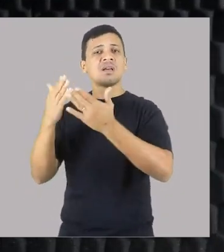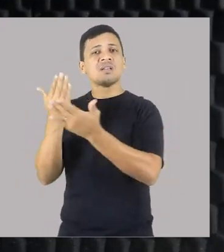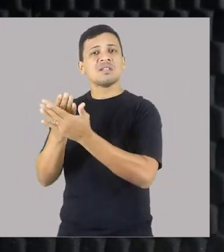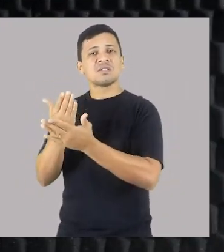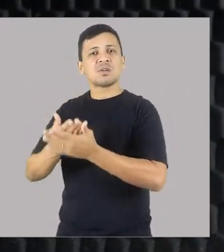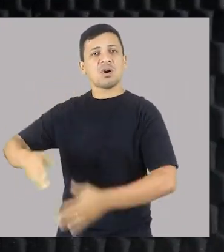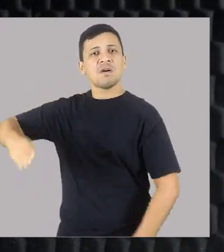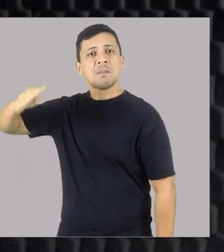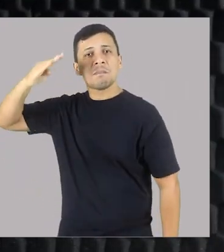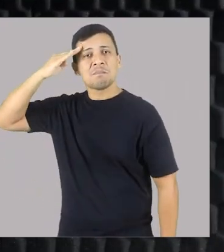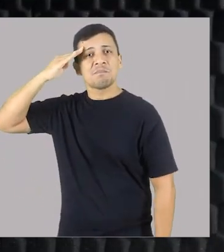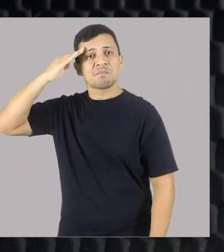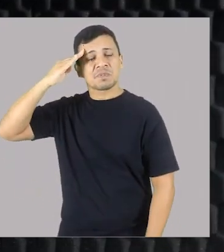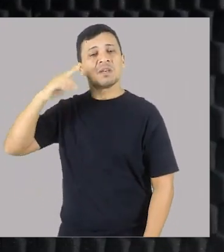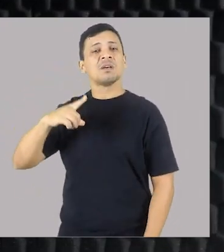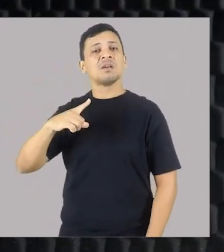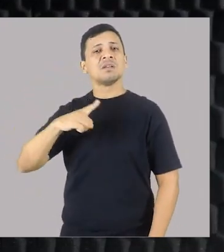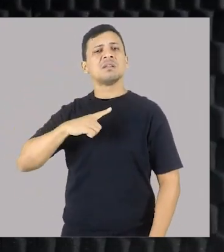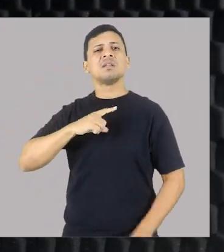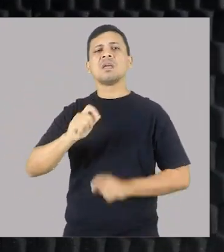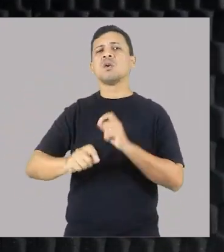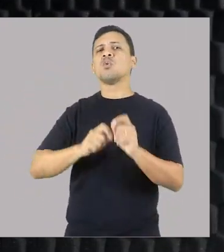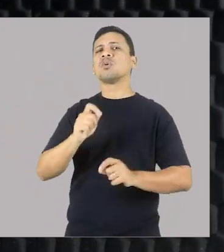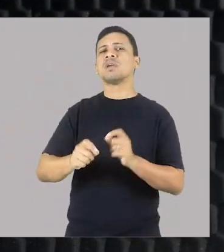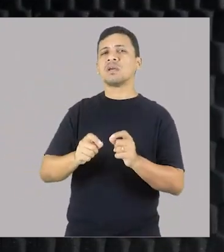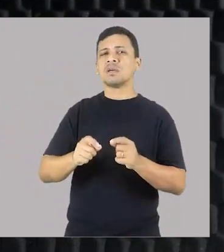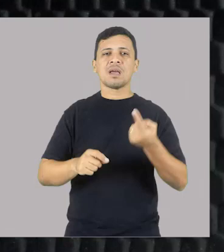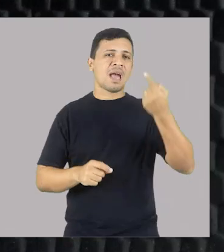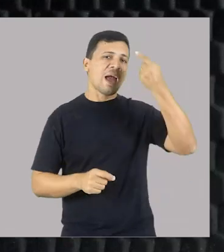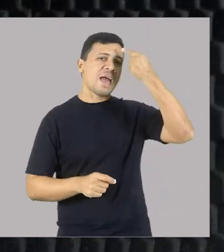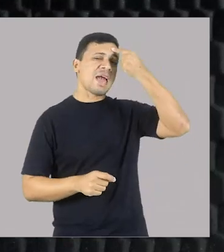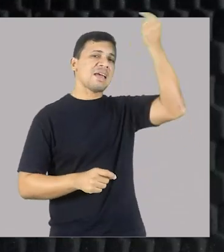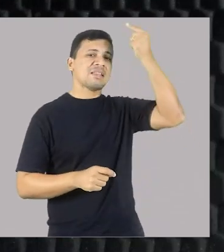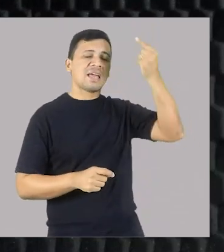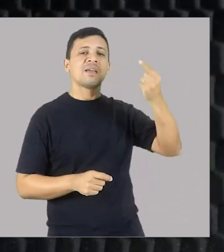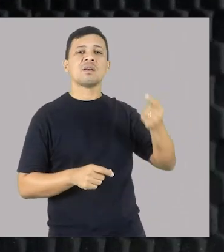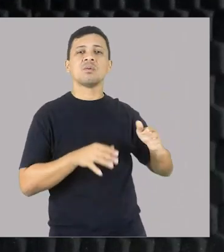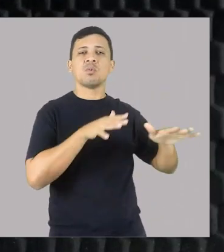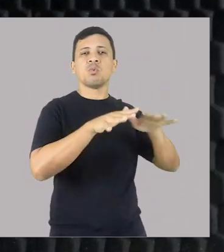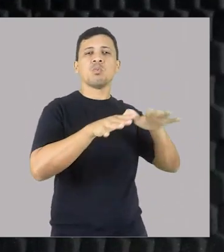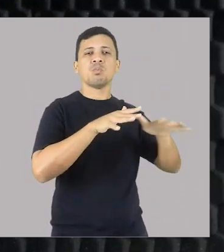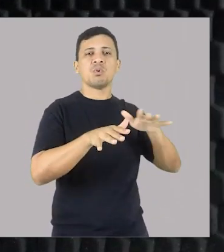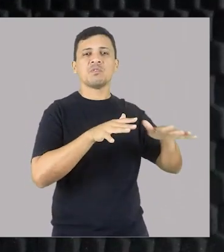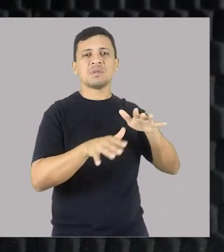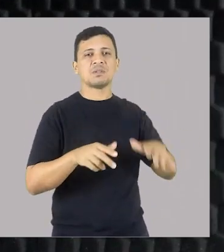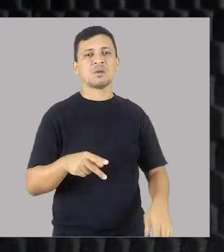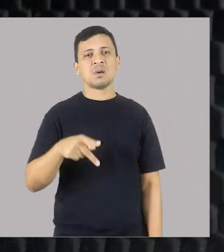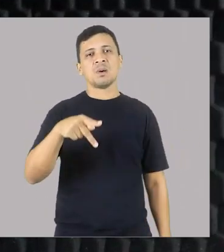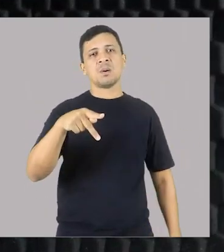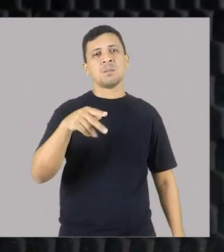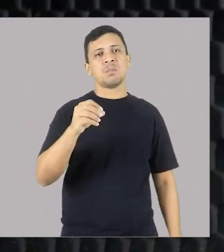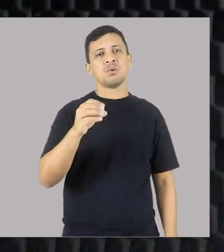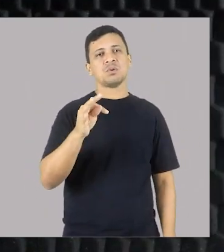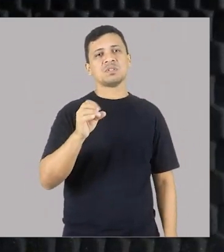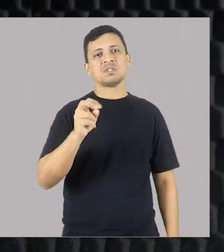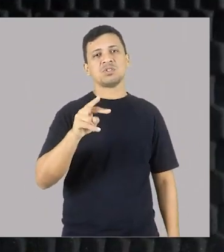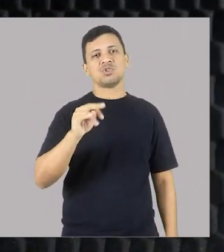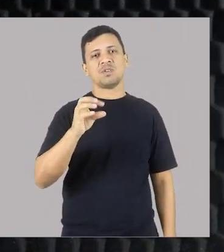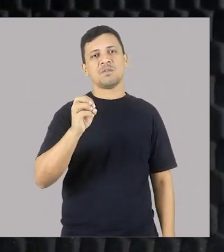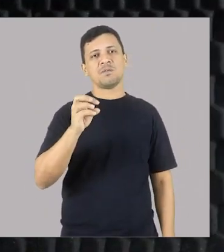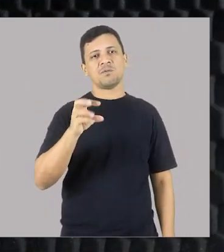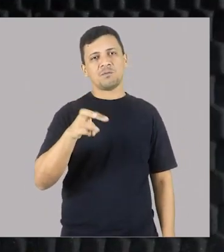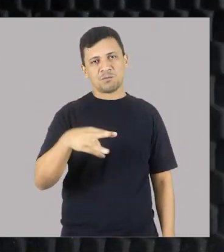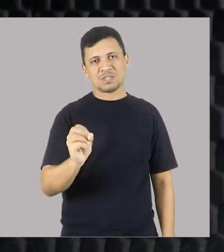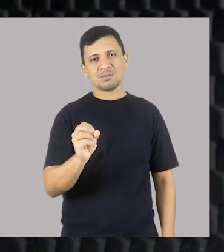vão, inclusive, trazer de fora ideias positivistas, divulgadas aí pelo grande militar